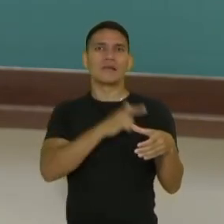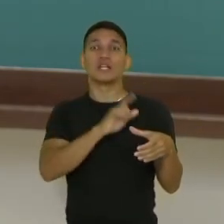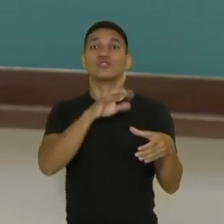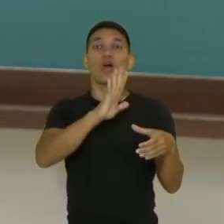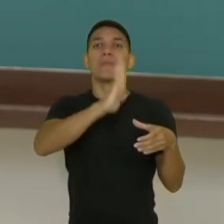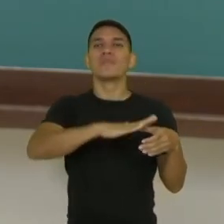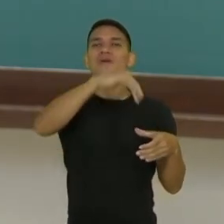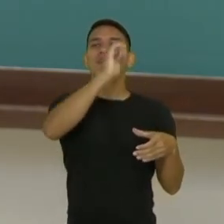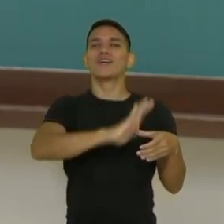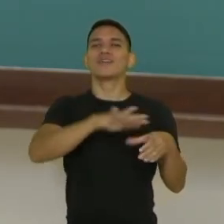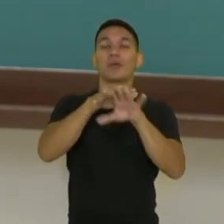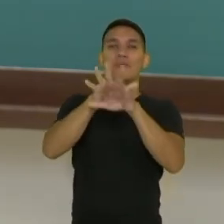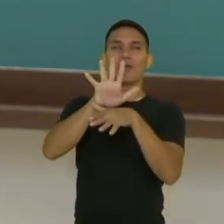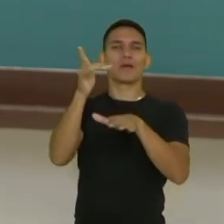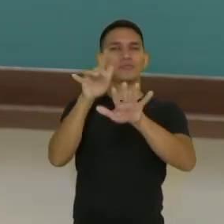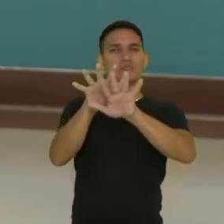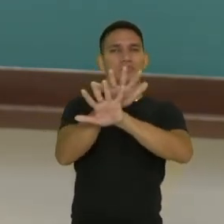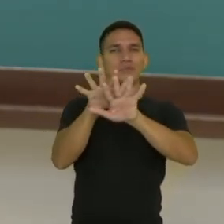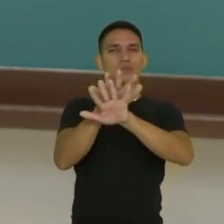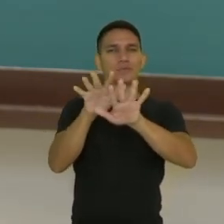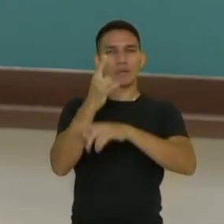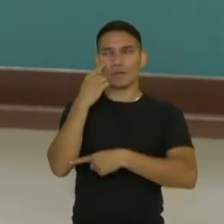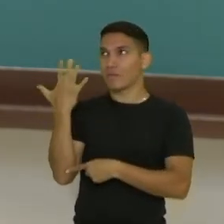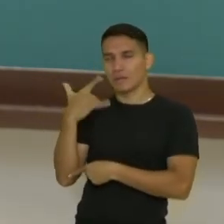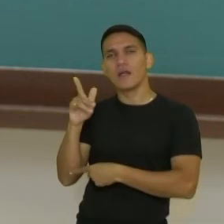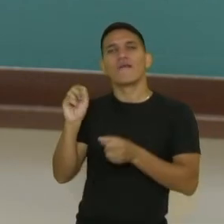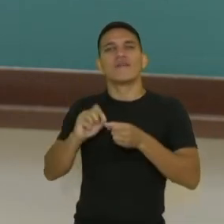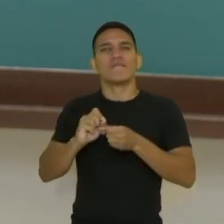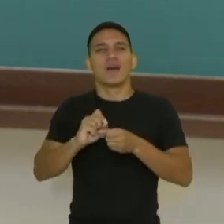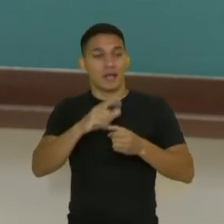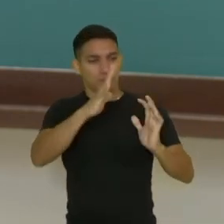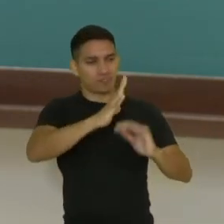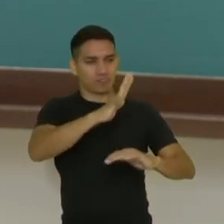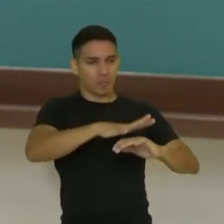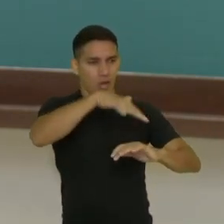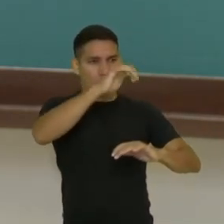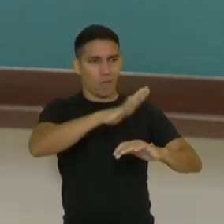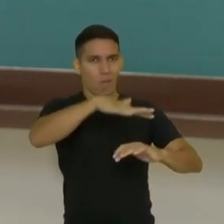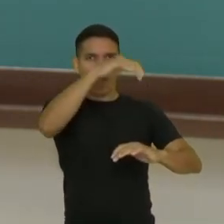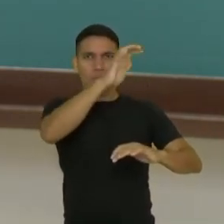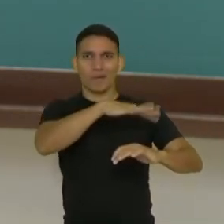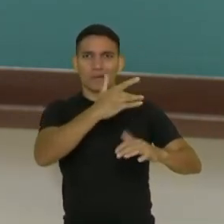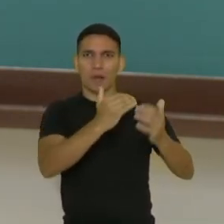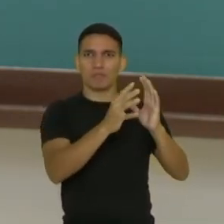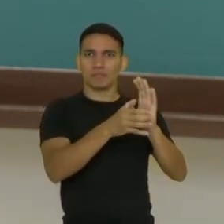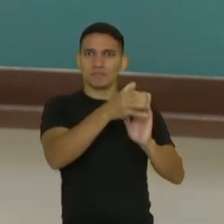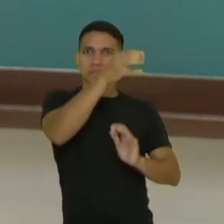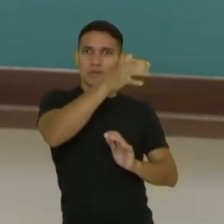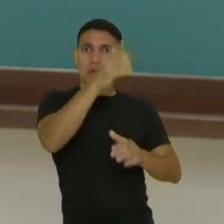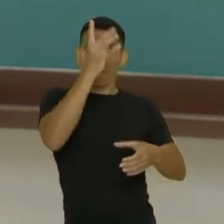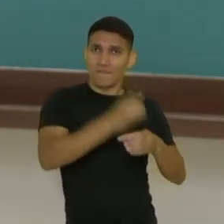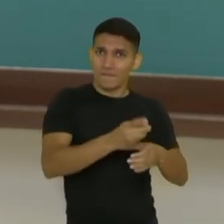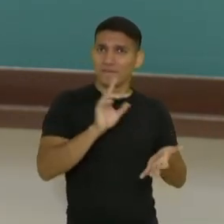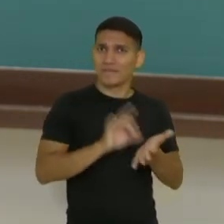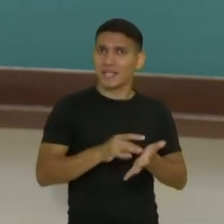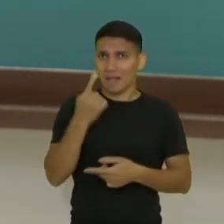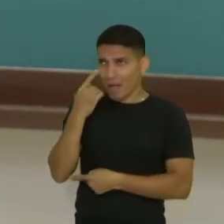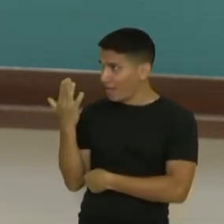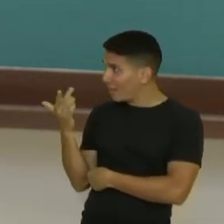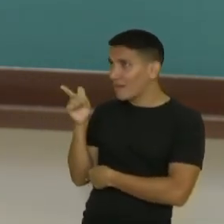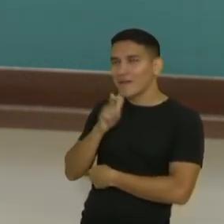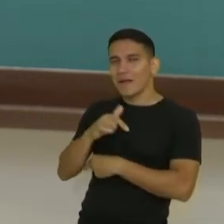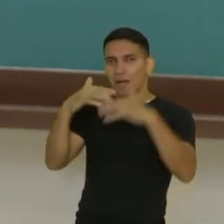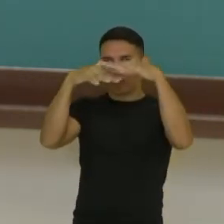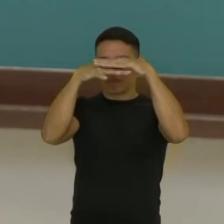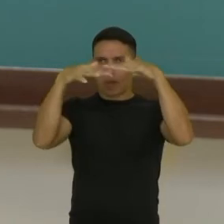ótica. Então a coluna vai até o momento e o Ataíde ele fazia essas colunas pintadas até para cima, que parecia que era a coluna real. E esse teto aqui, que é um teto